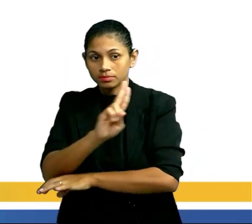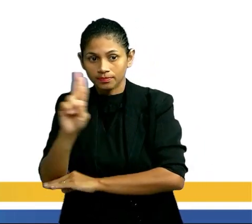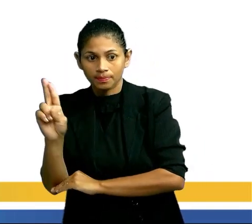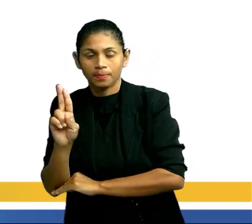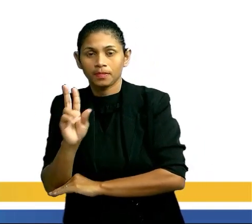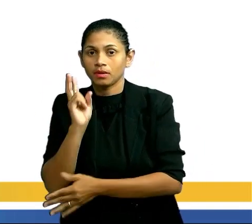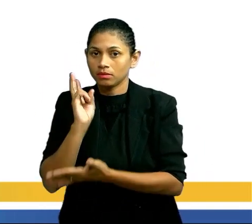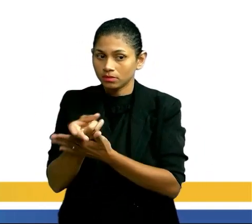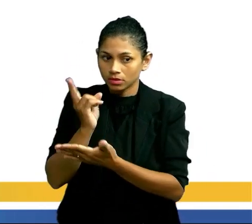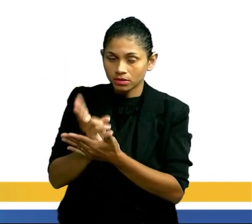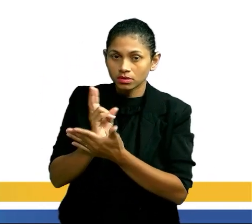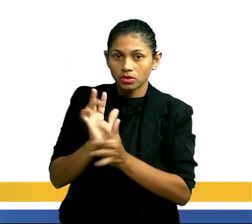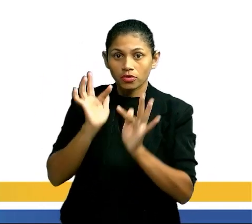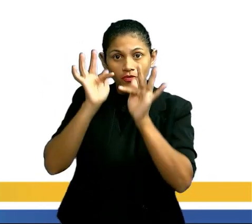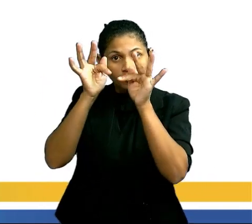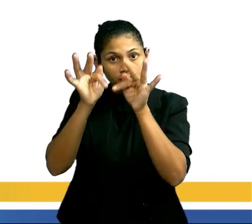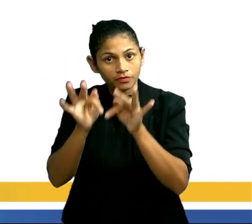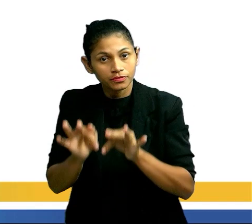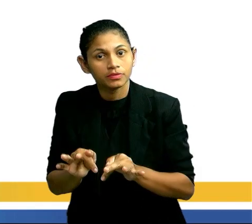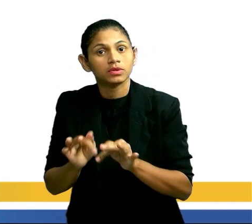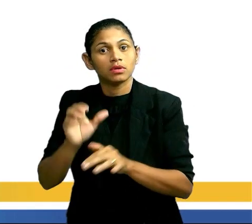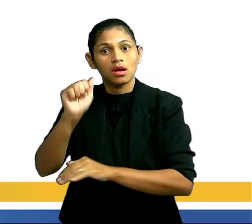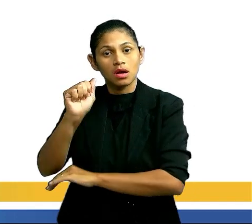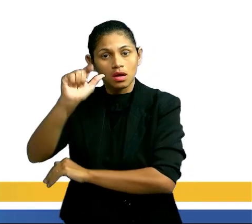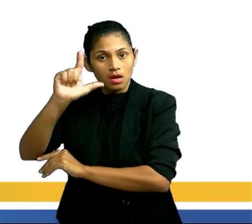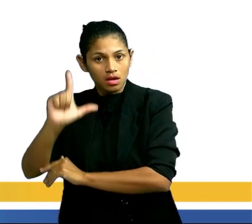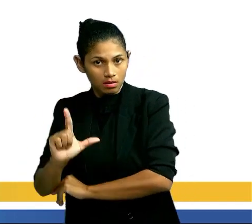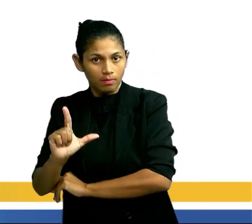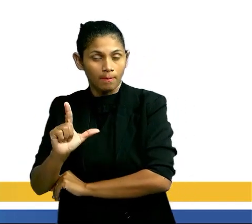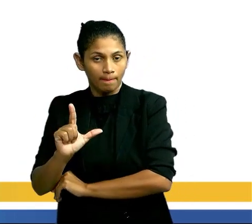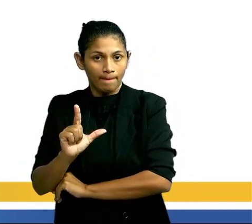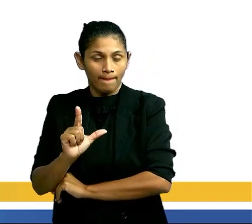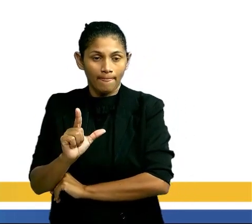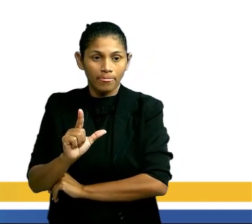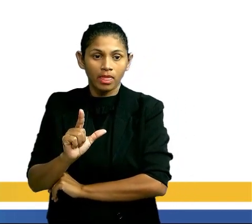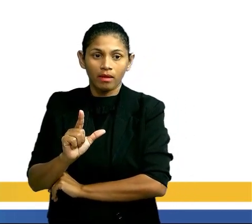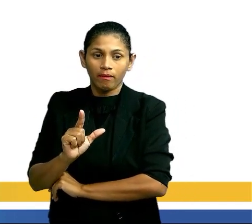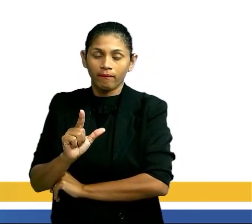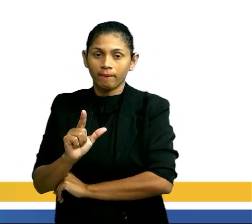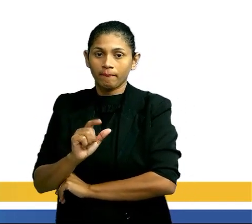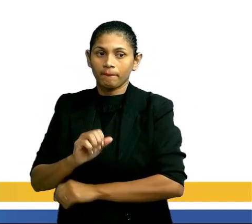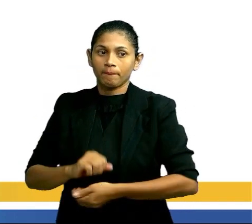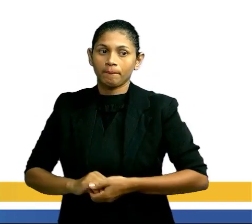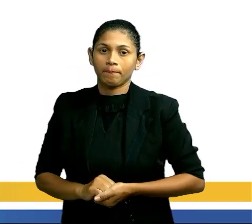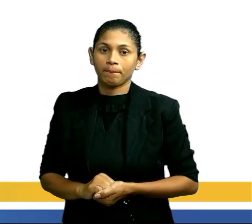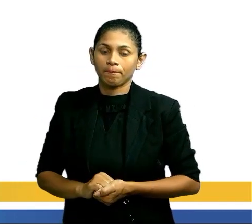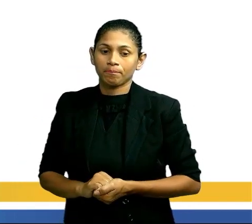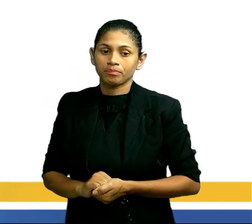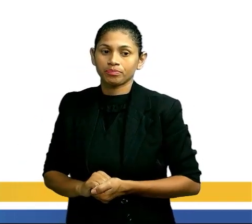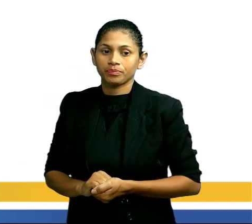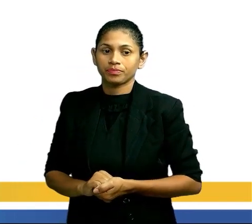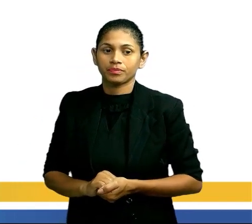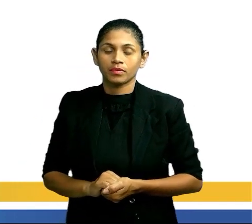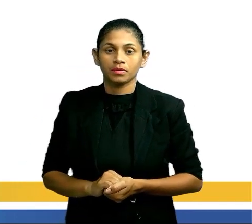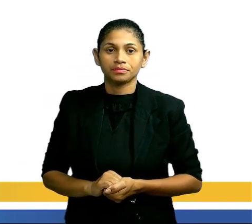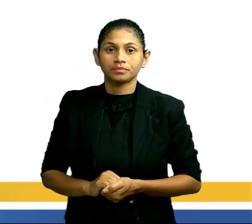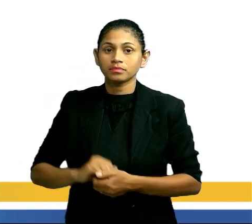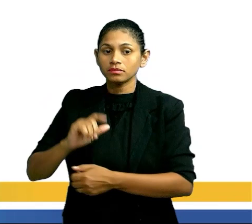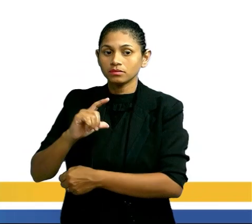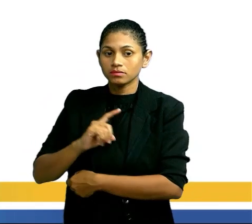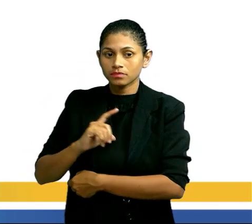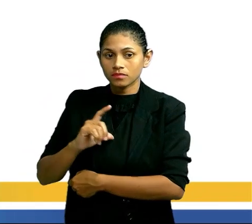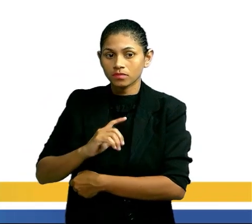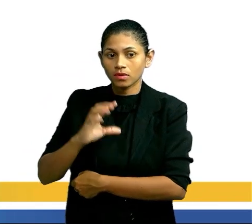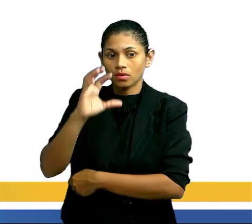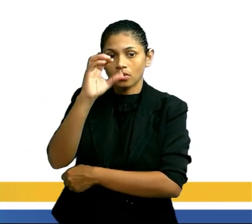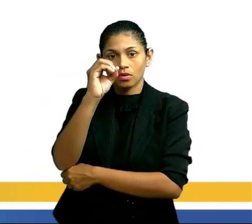e a terminação agora vai ser -al. Então, o aldeído ele vai terminar em -al. Olha só na tela. Nós temos um aldeído